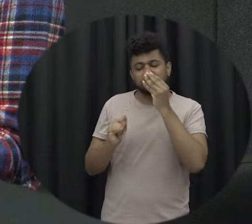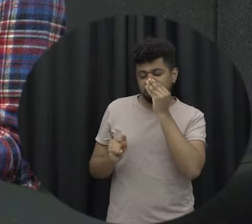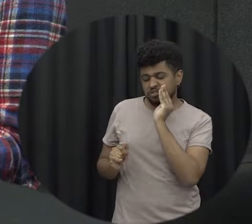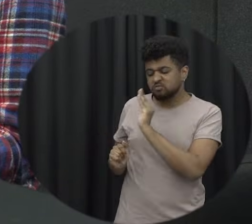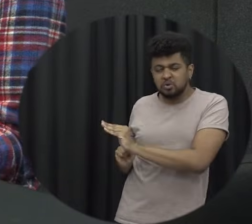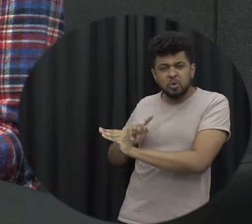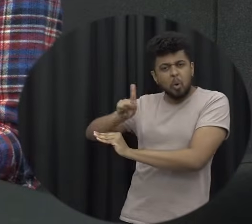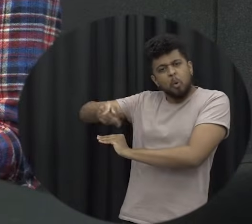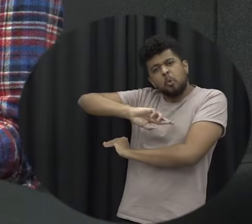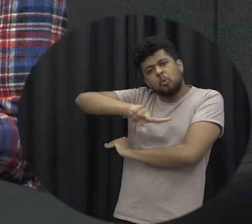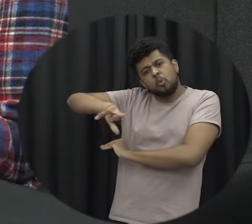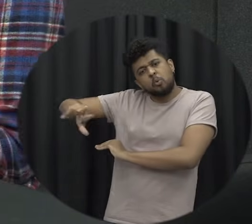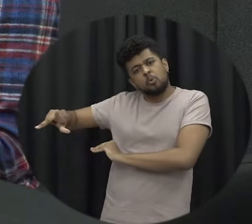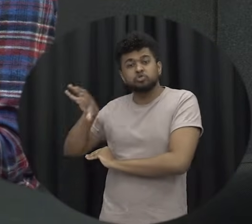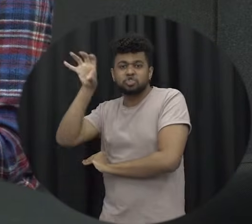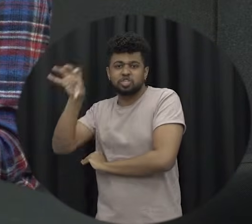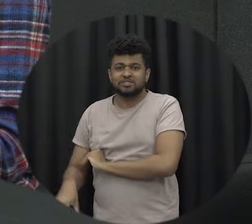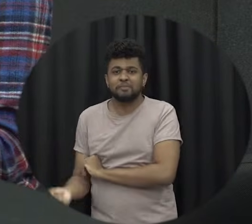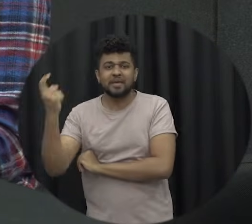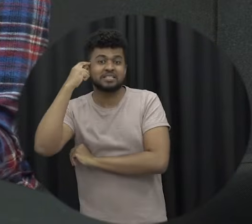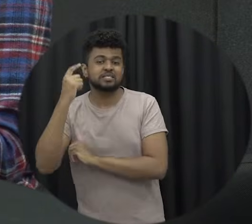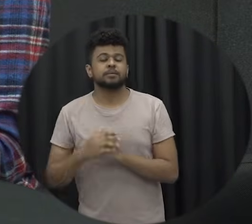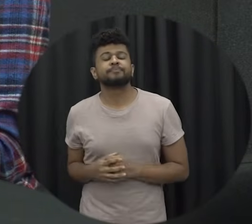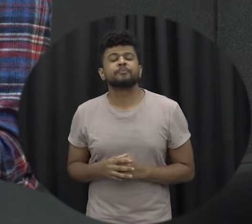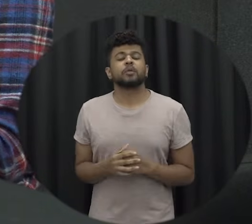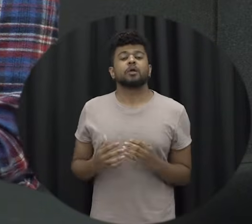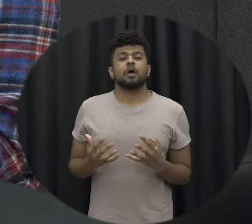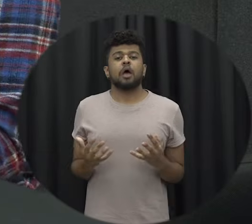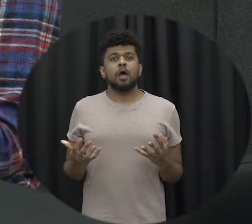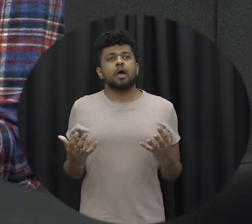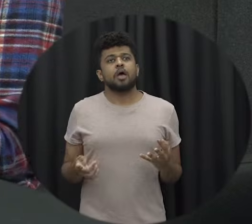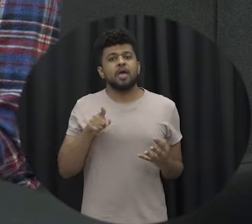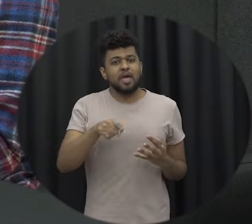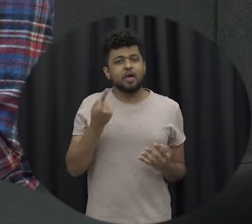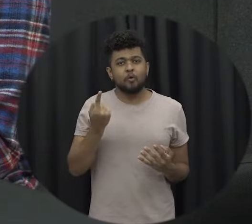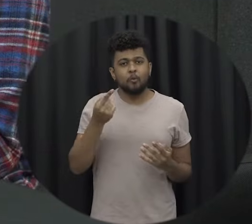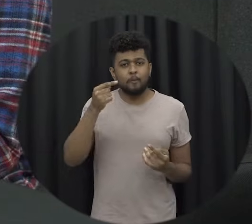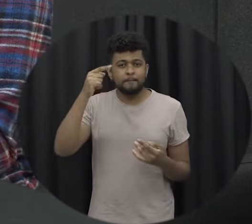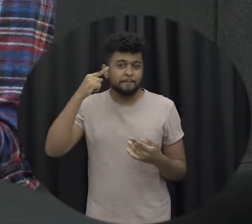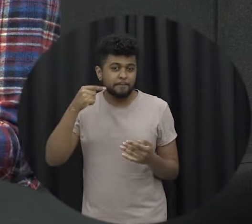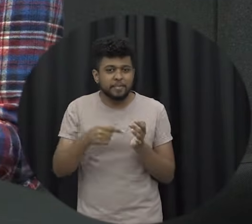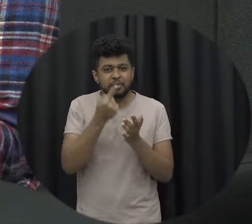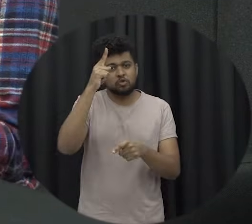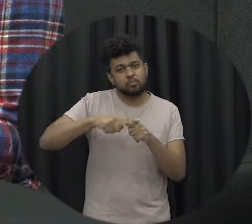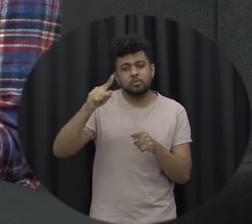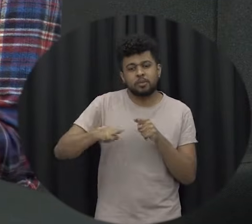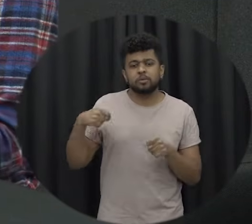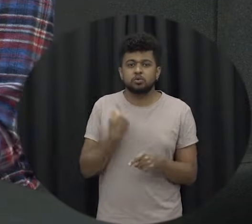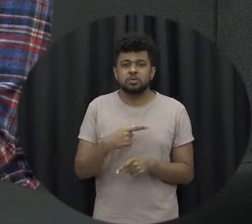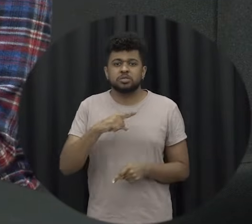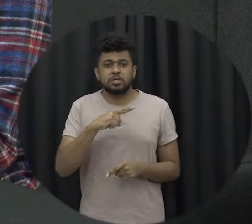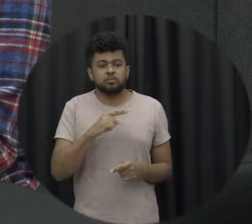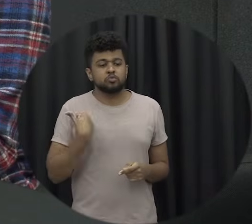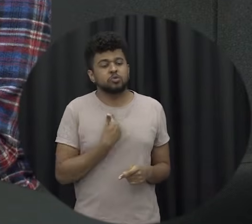né? Então, acho que esse é um dos primeiros problemas que a gente tem se a gente pensar como curiosidade,